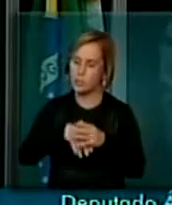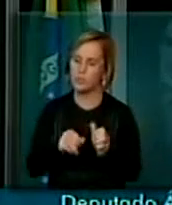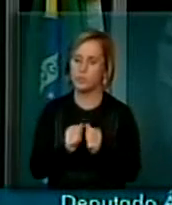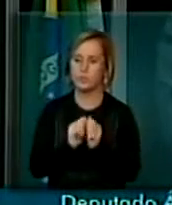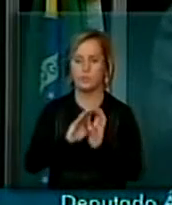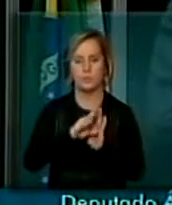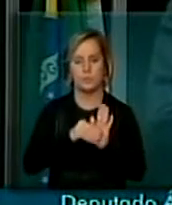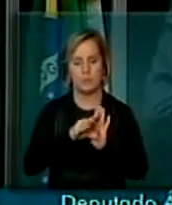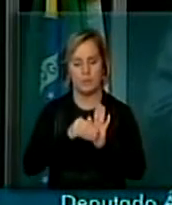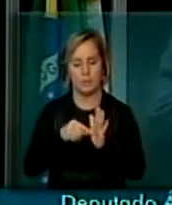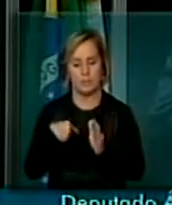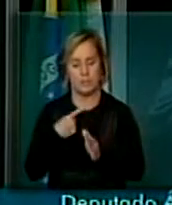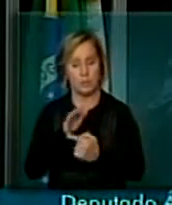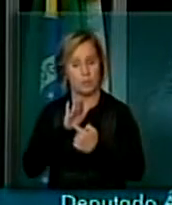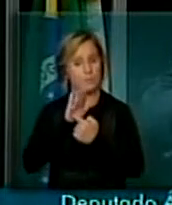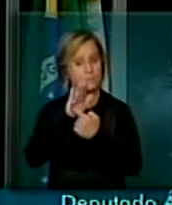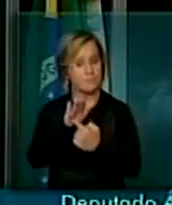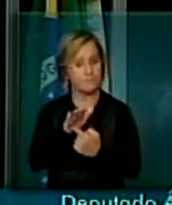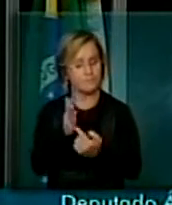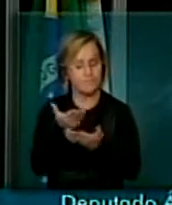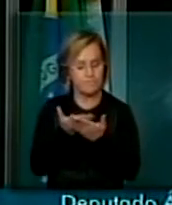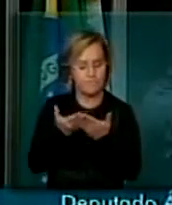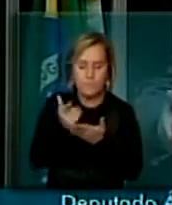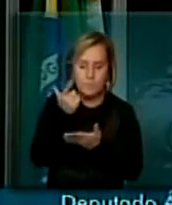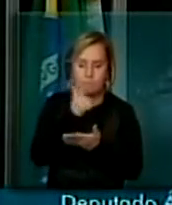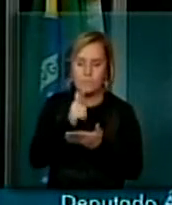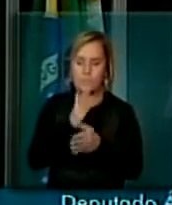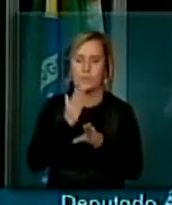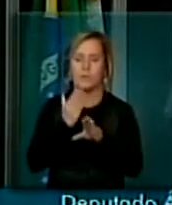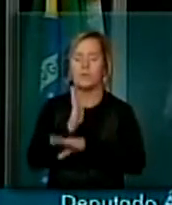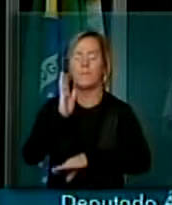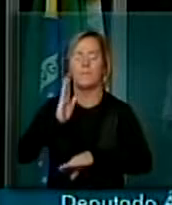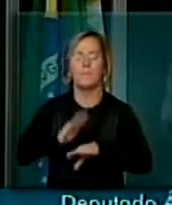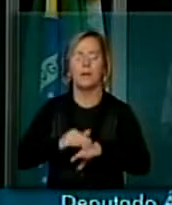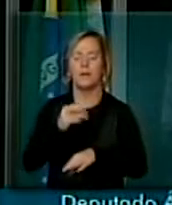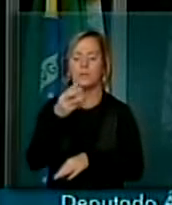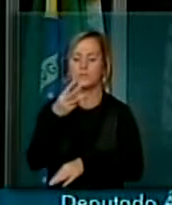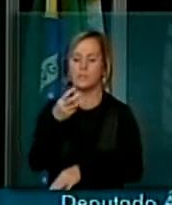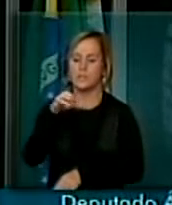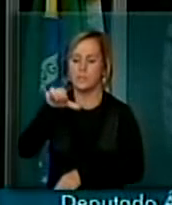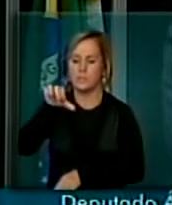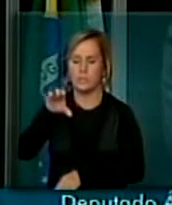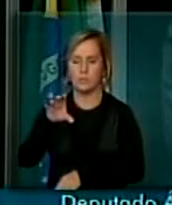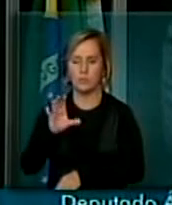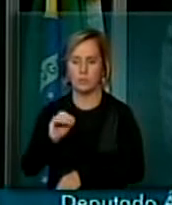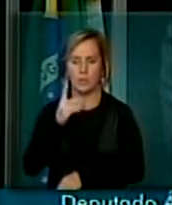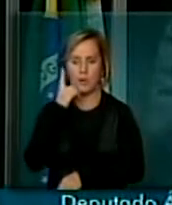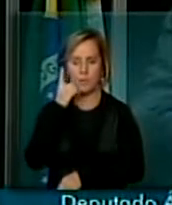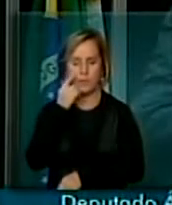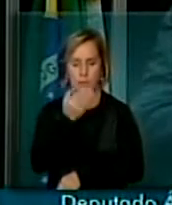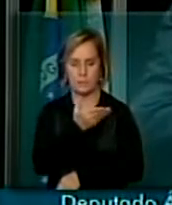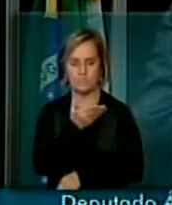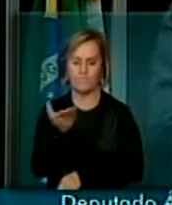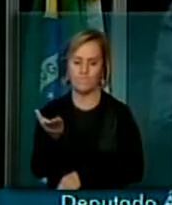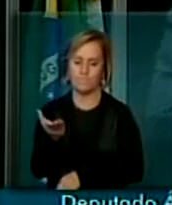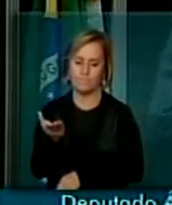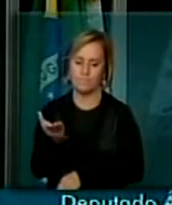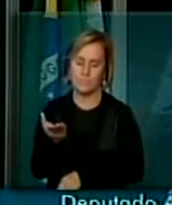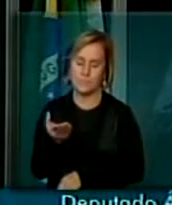nós apresentamos um instrumento que foi aprovado por mais de 390 senhores parlamentares.